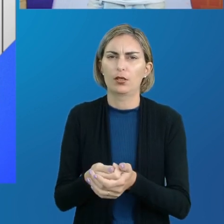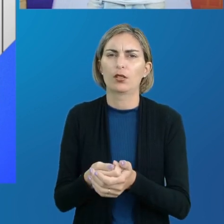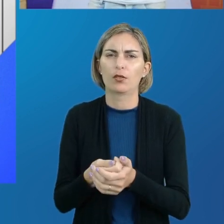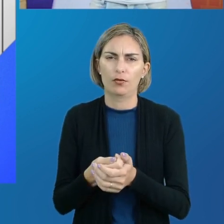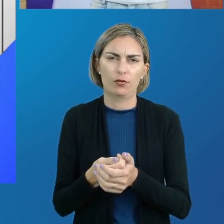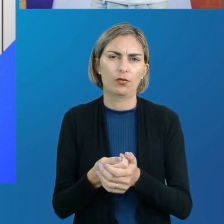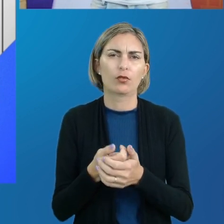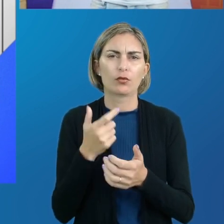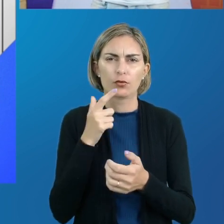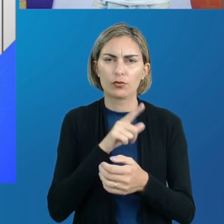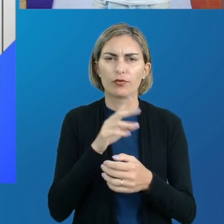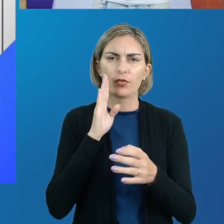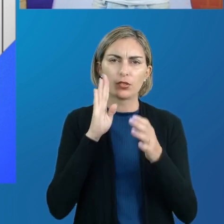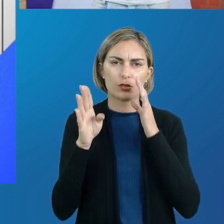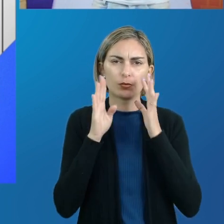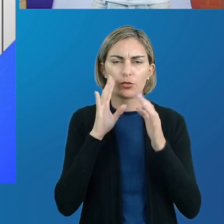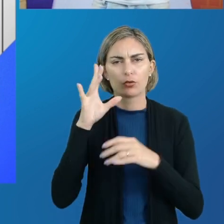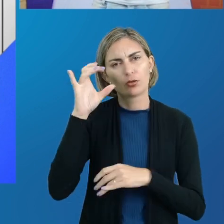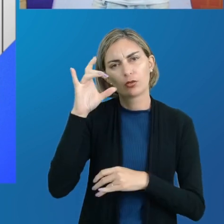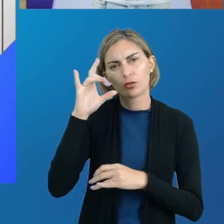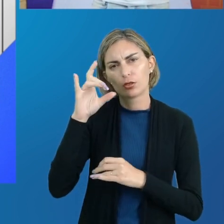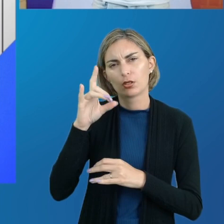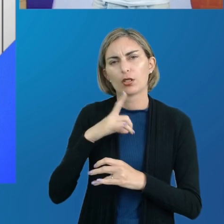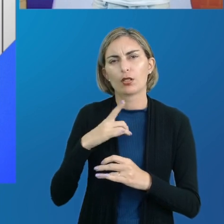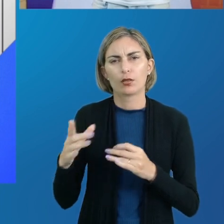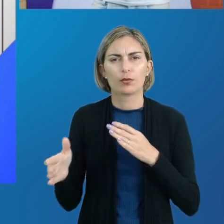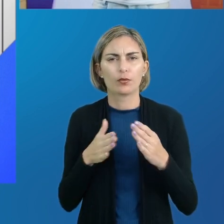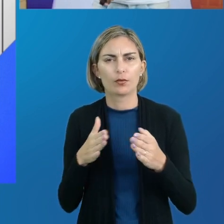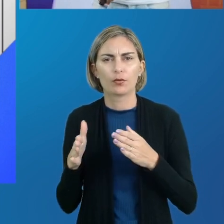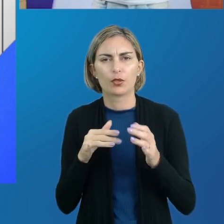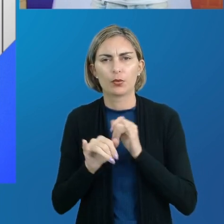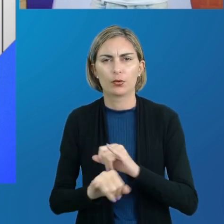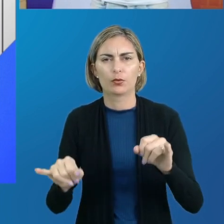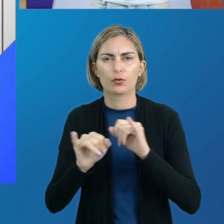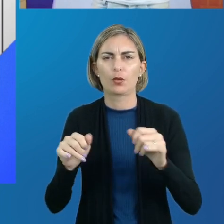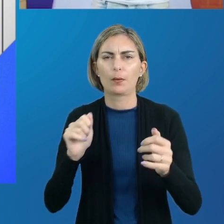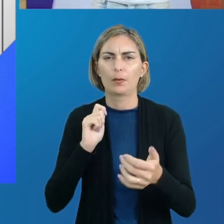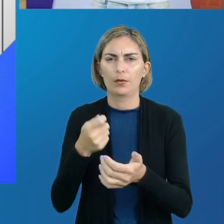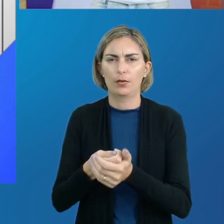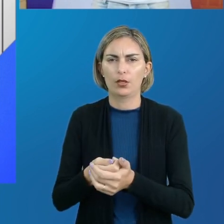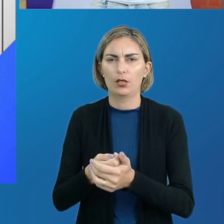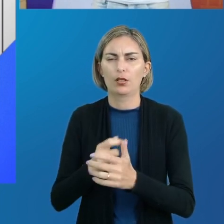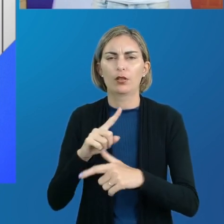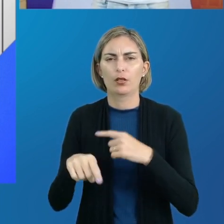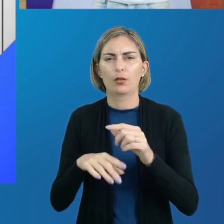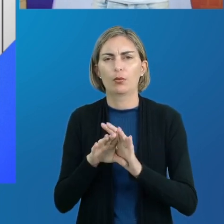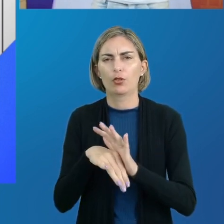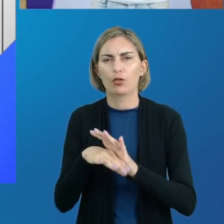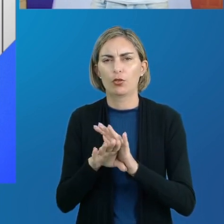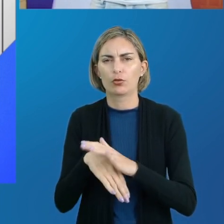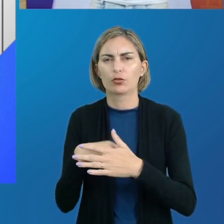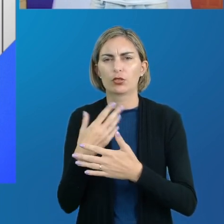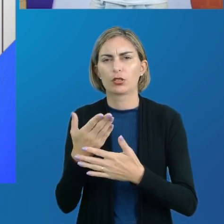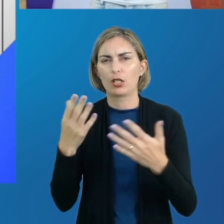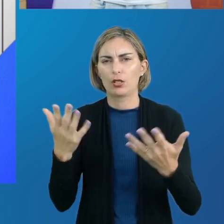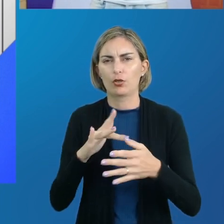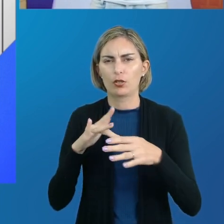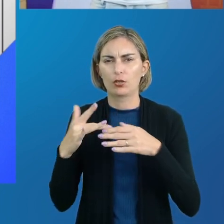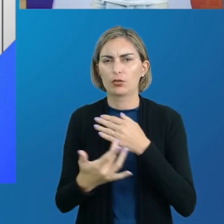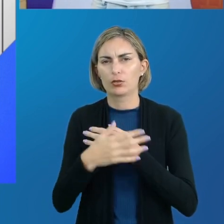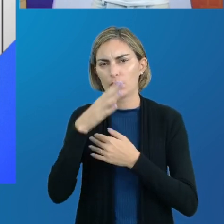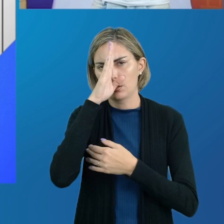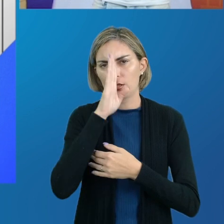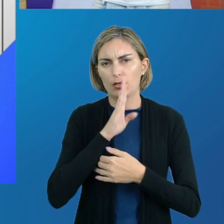você ter alcance no Facebook, no Instagram, é normalmente por publicidade paga. Então, tipo, esse conceito de que rede social é gratuito e está tudo